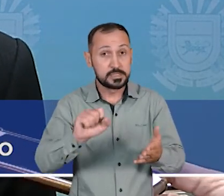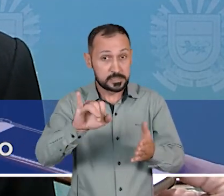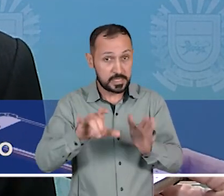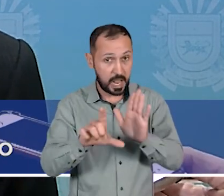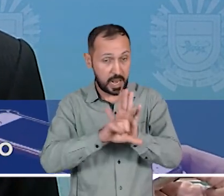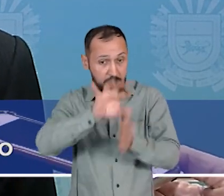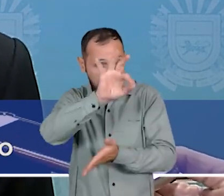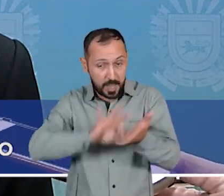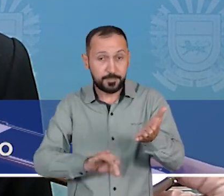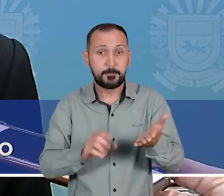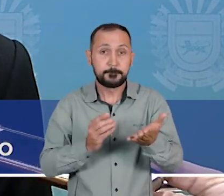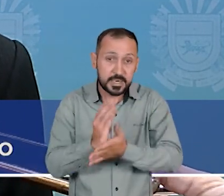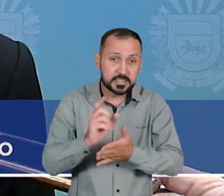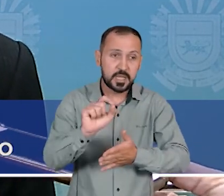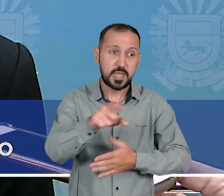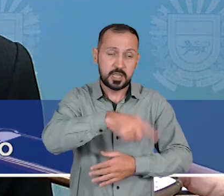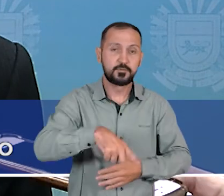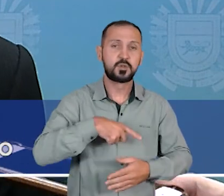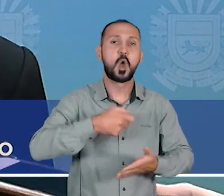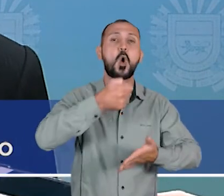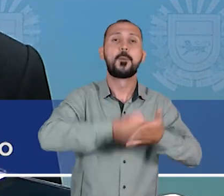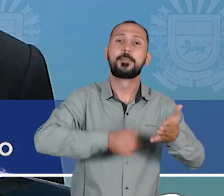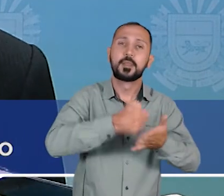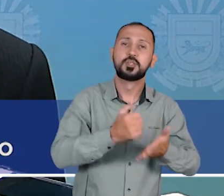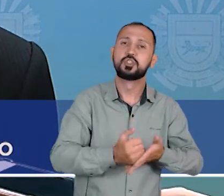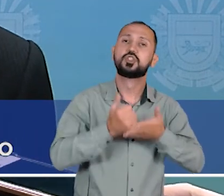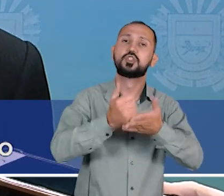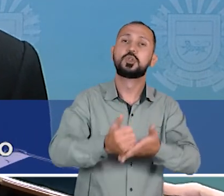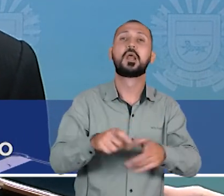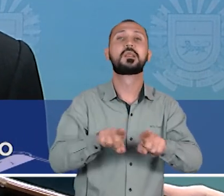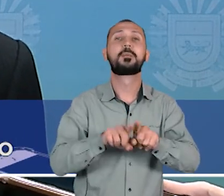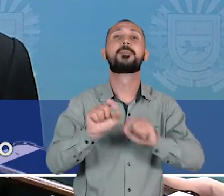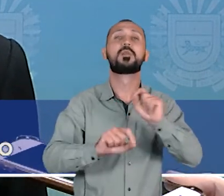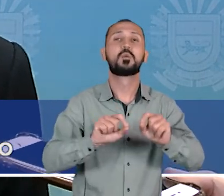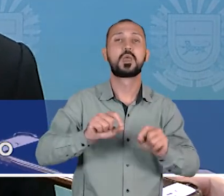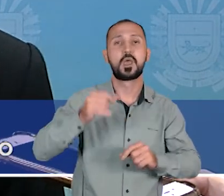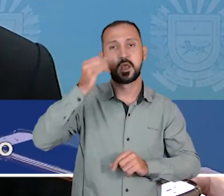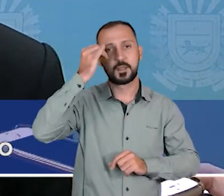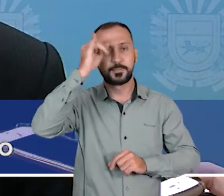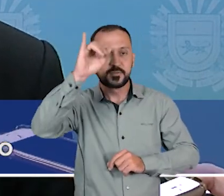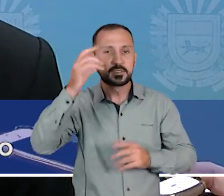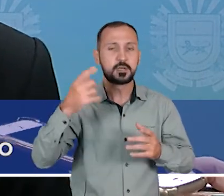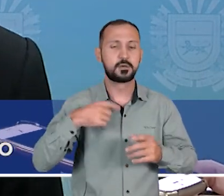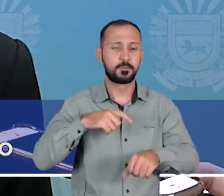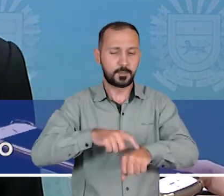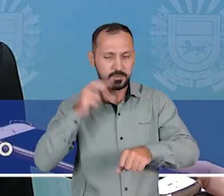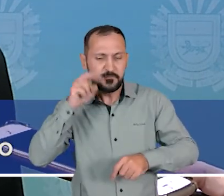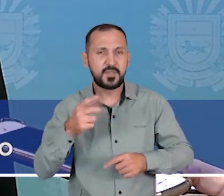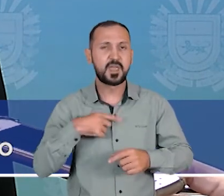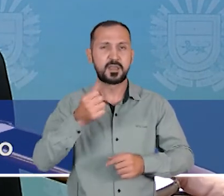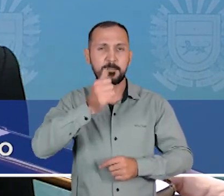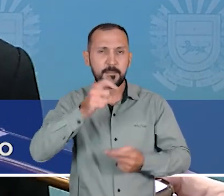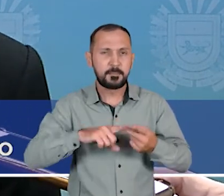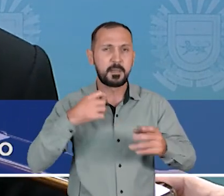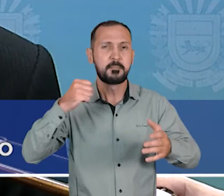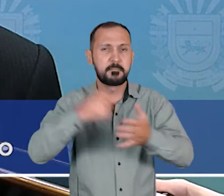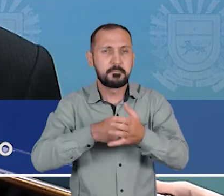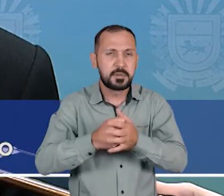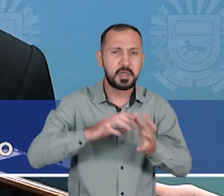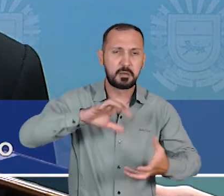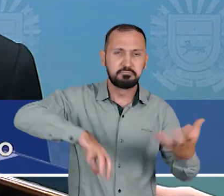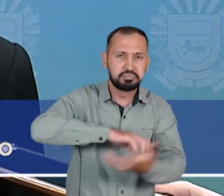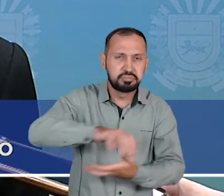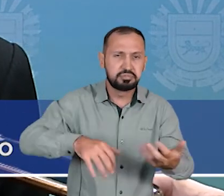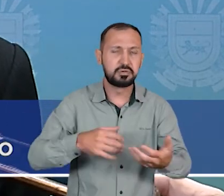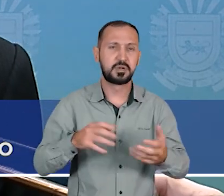que a partir de agora, se for sancionado, eles terão obrigação de fazer uma prevenção, né, no caso de embriaguez, de